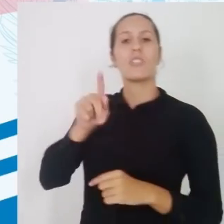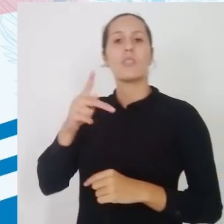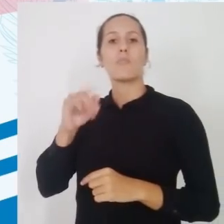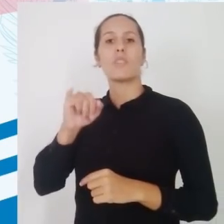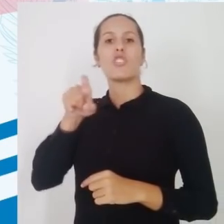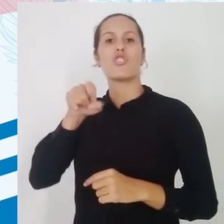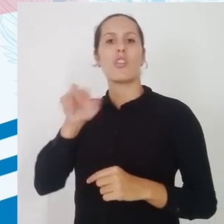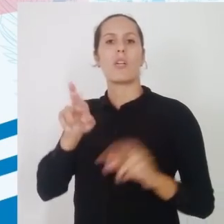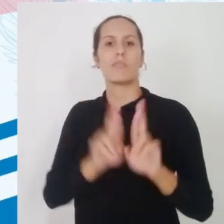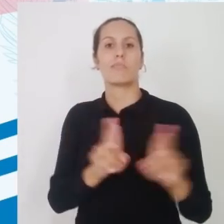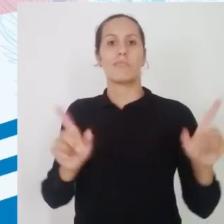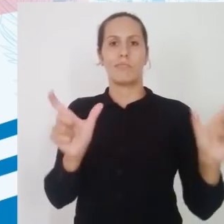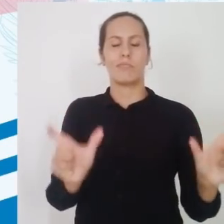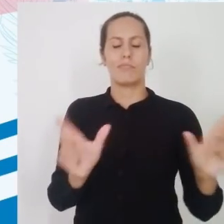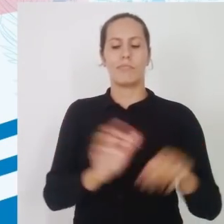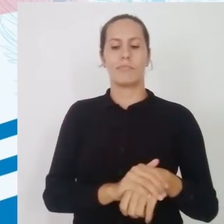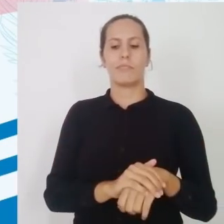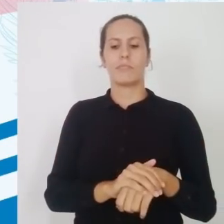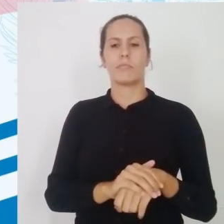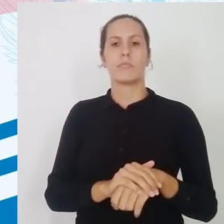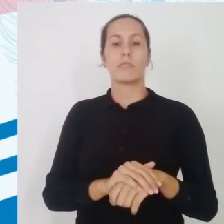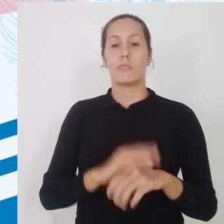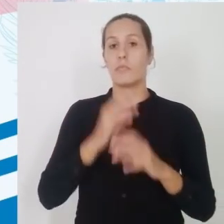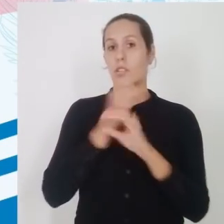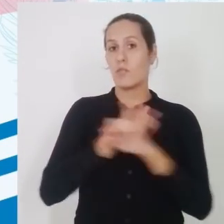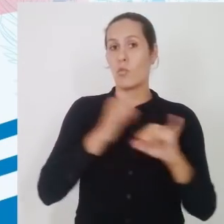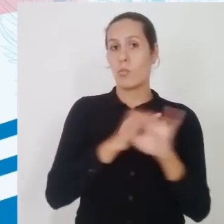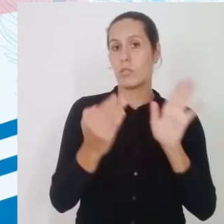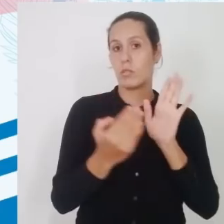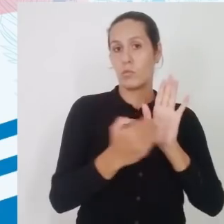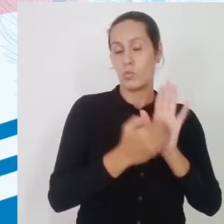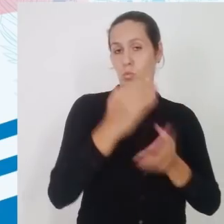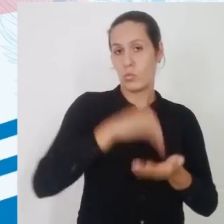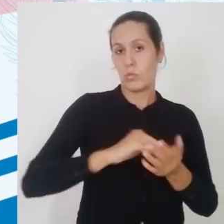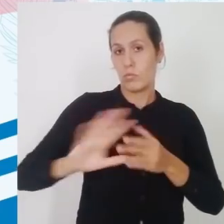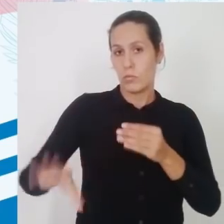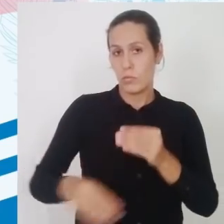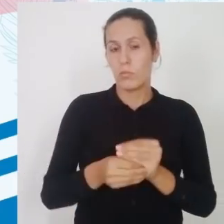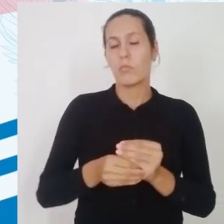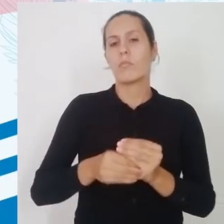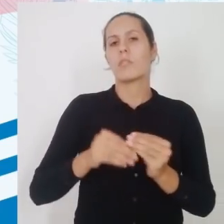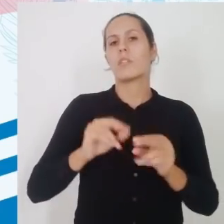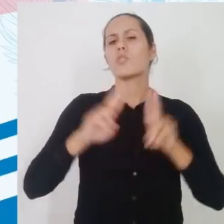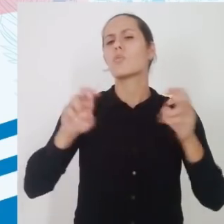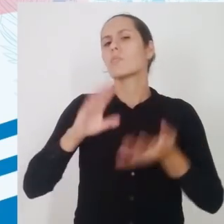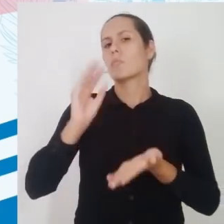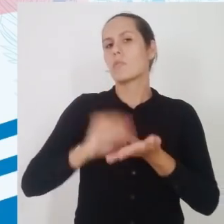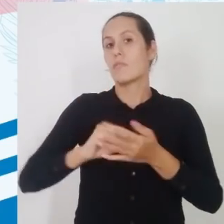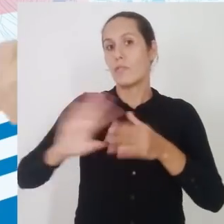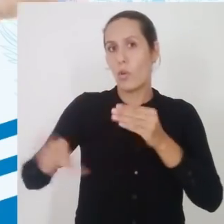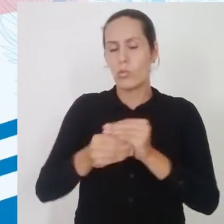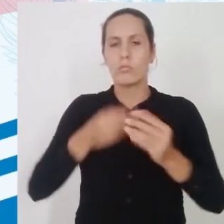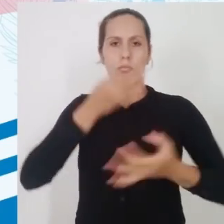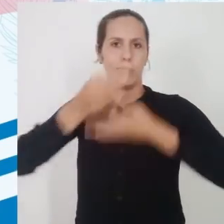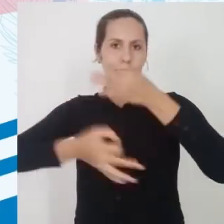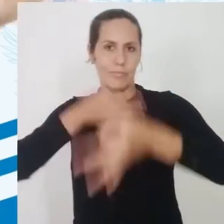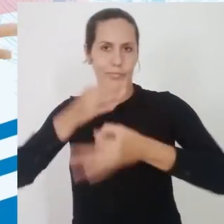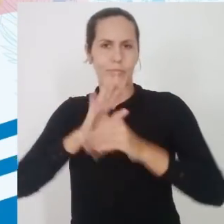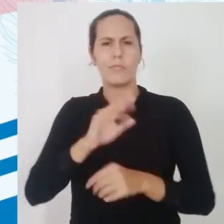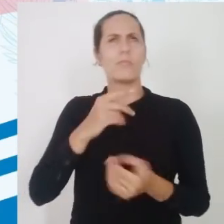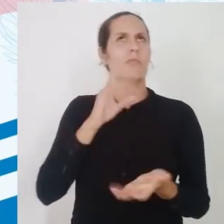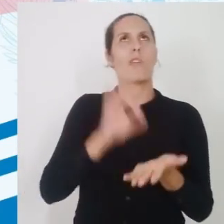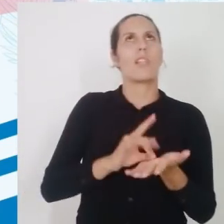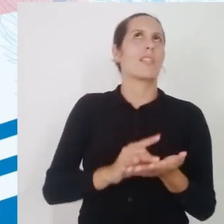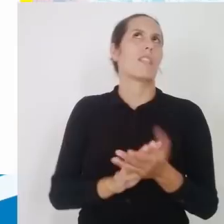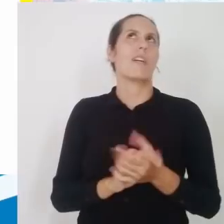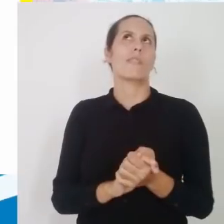mãos apareceram, os materiais apareceram. Essa abordagem é essencial para que a gente compreenda o